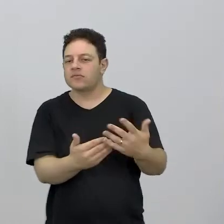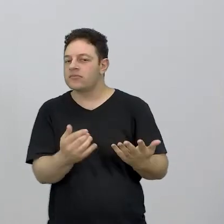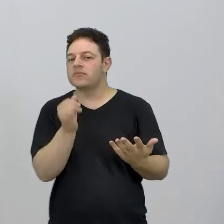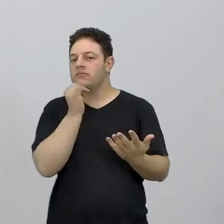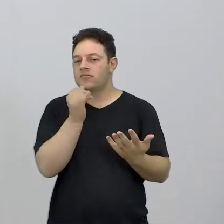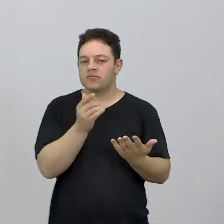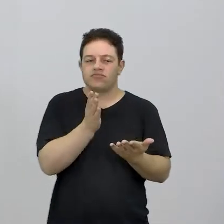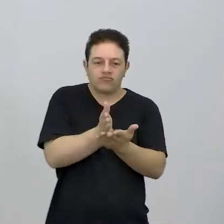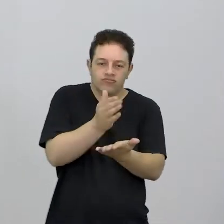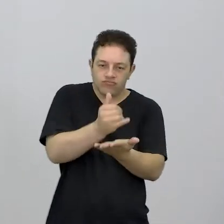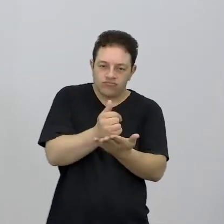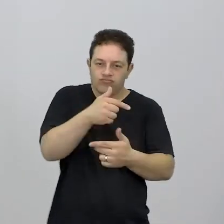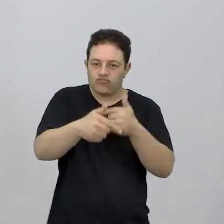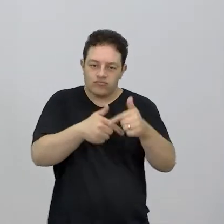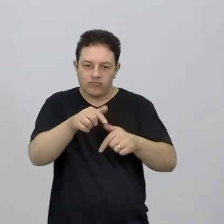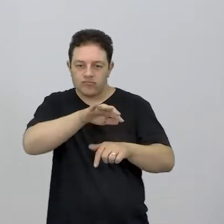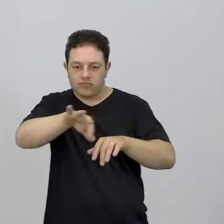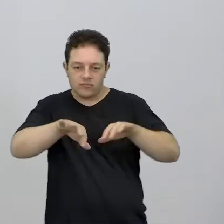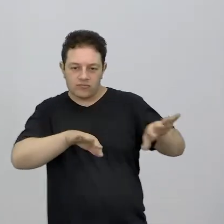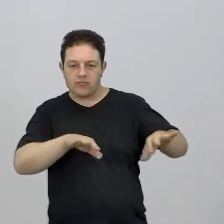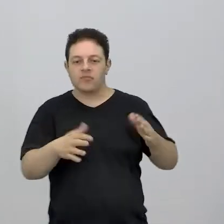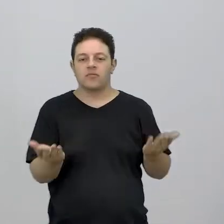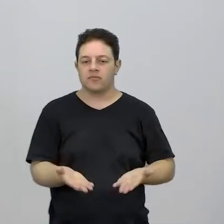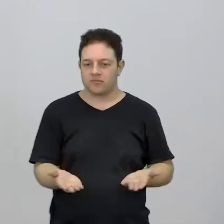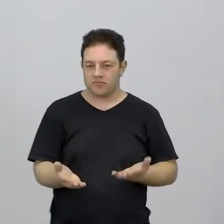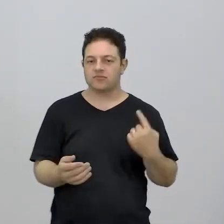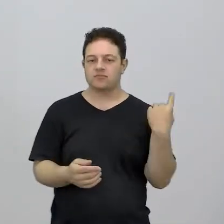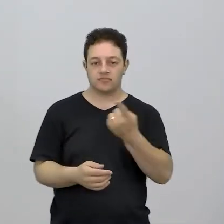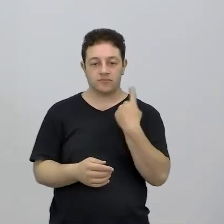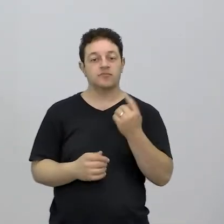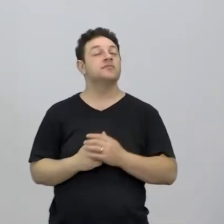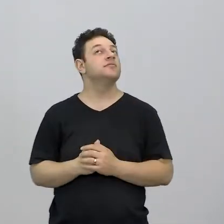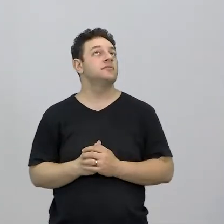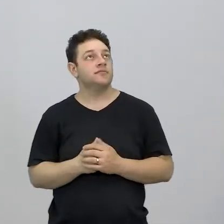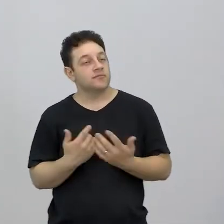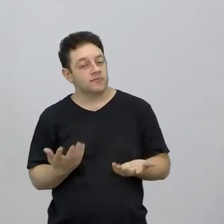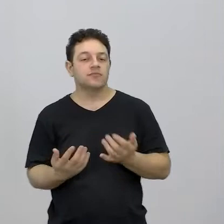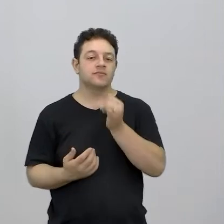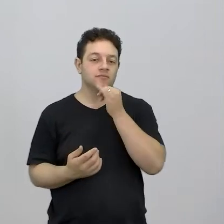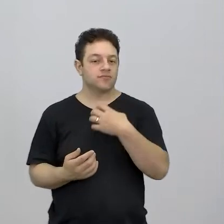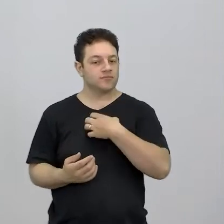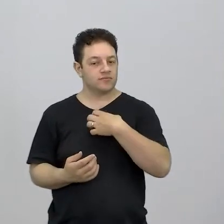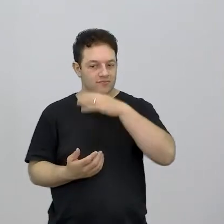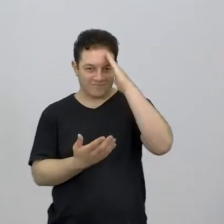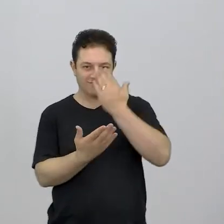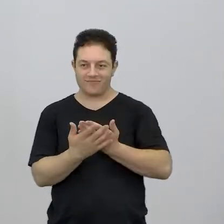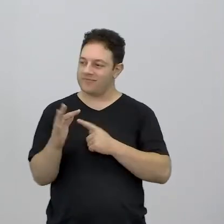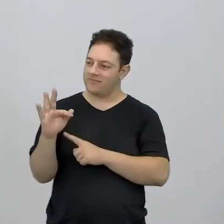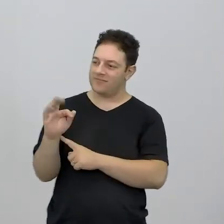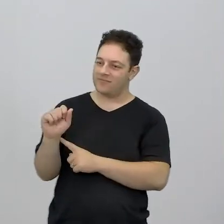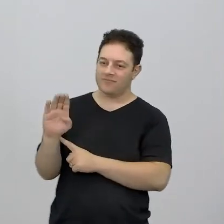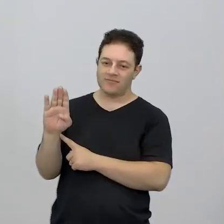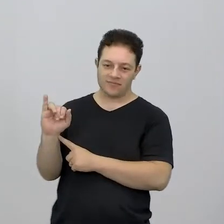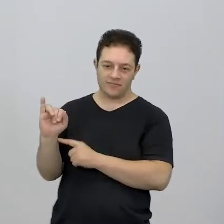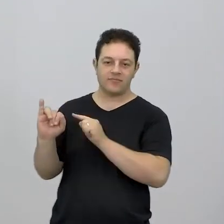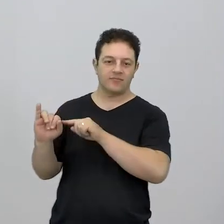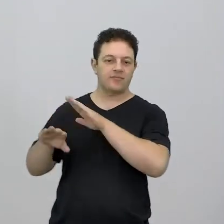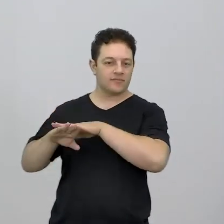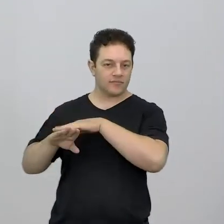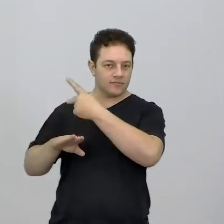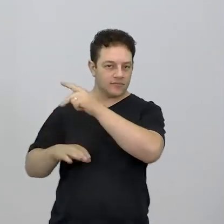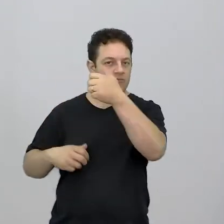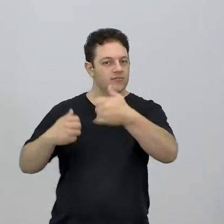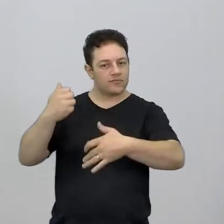da divisão do trabalho na contemporaneidade. Então, acredito que a Fabi também abordou